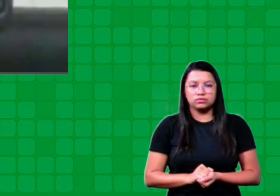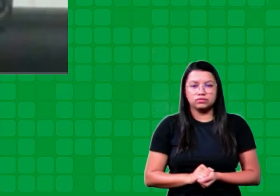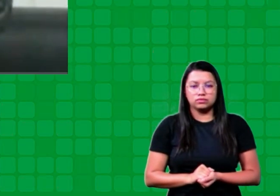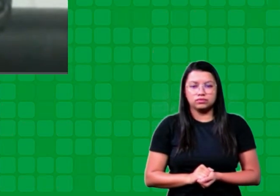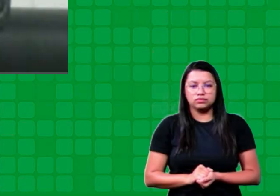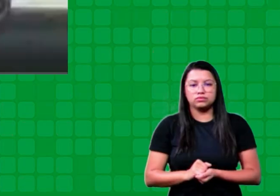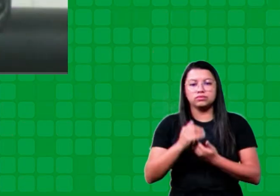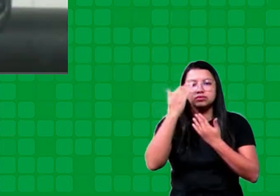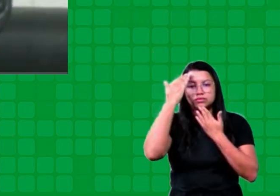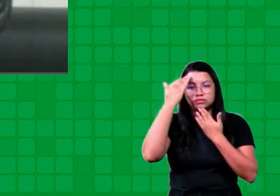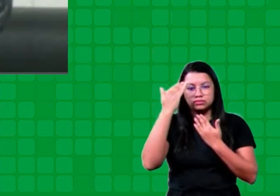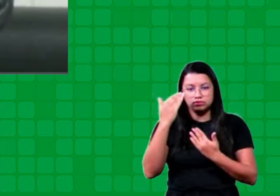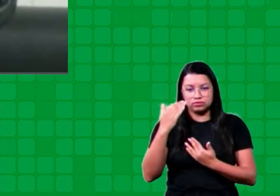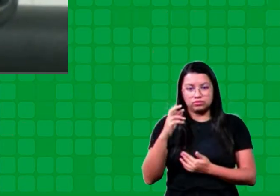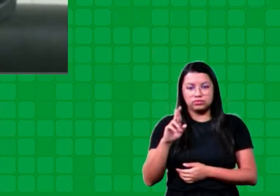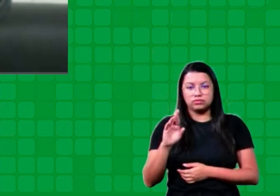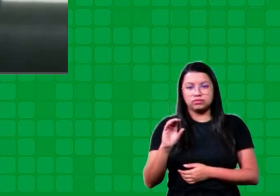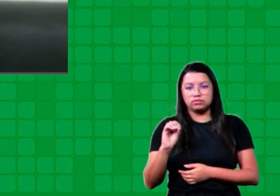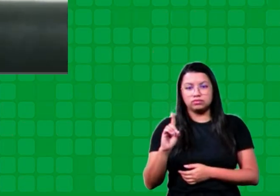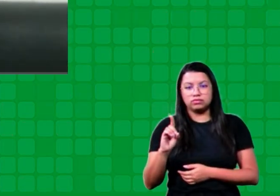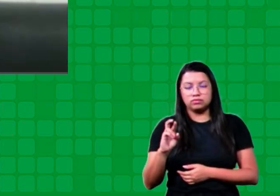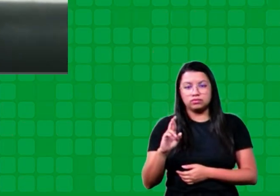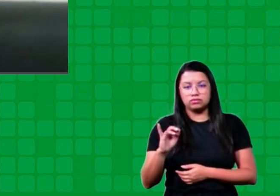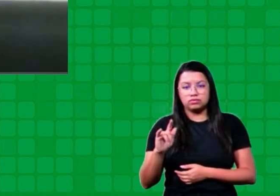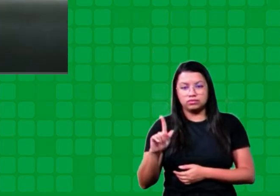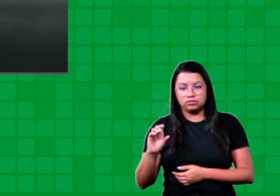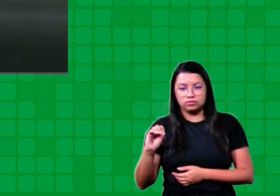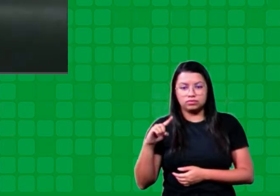Obrigado, Rodrigo, nosso presidente